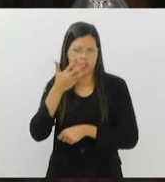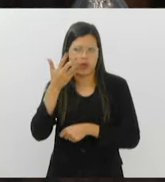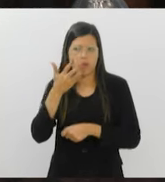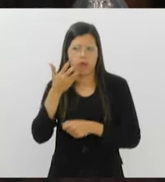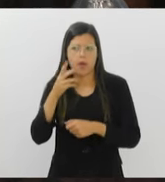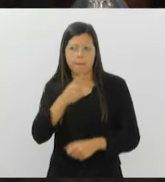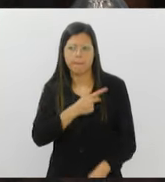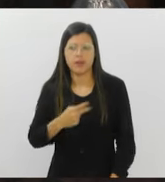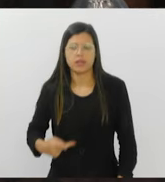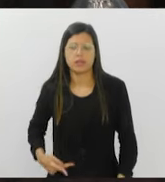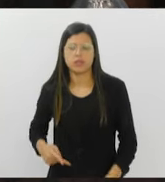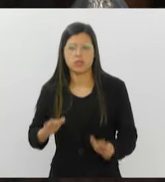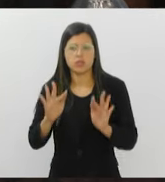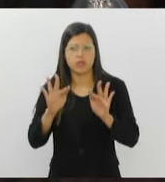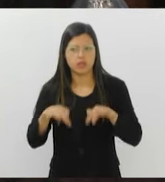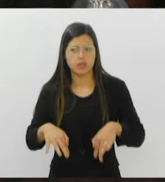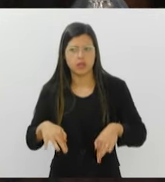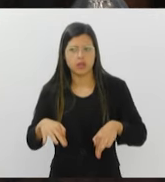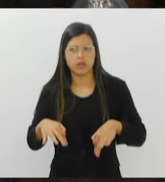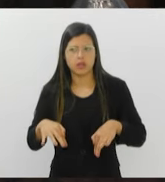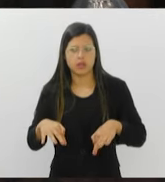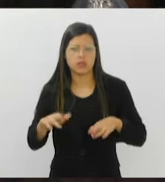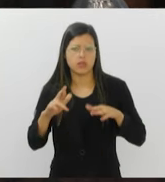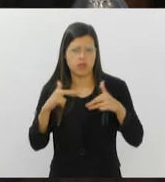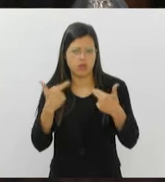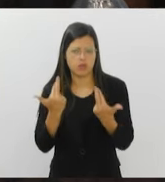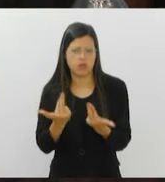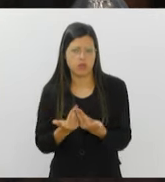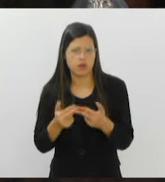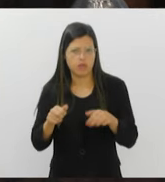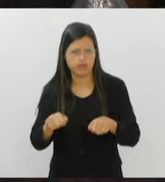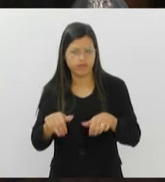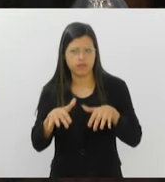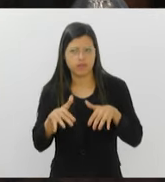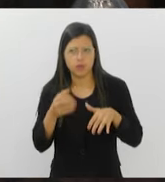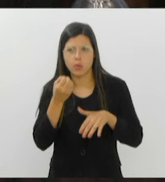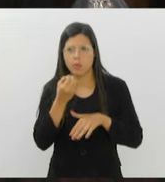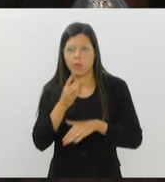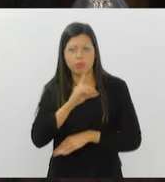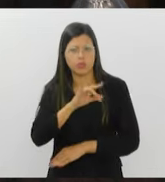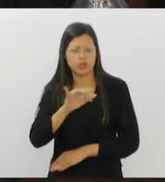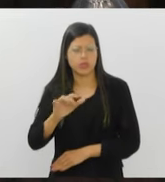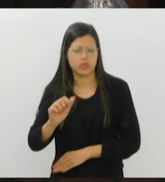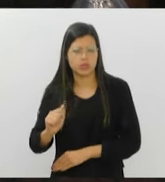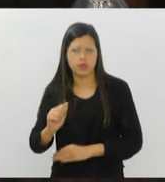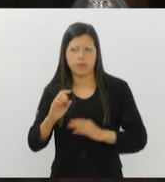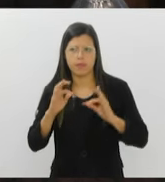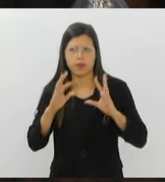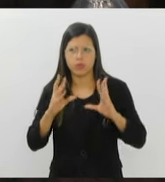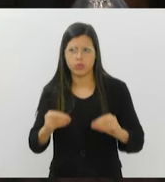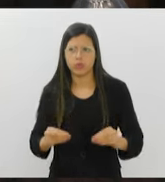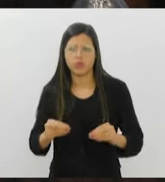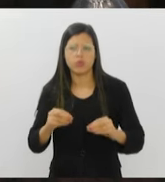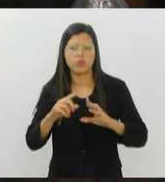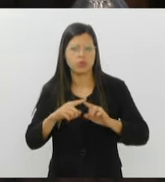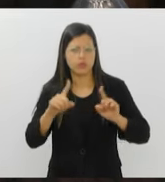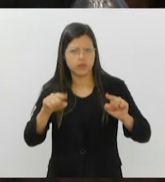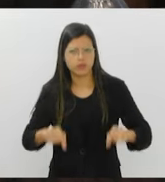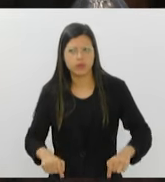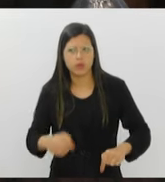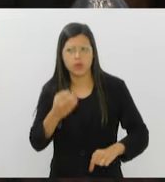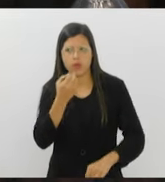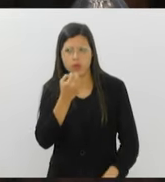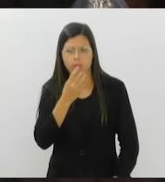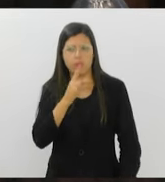presidência encerra a presente sessão. Dá um bom dia para todos, tá? Para todos os servidores. Bom dia